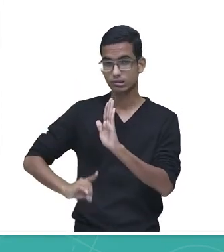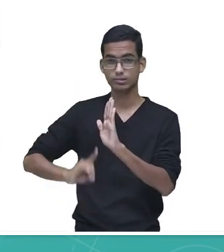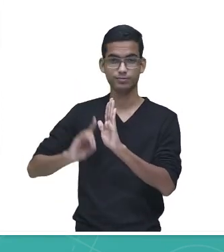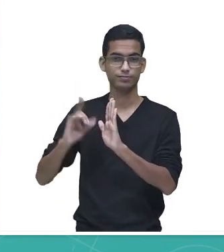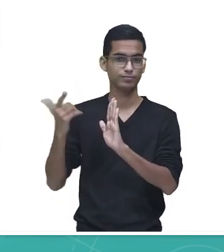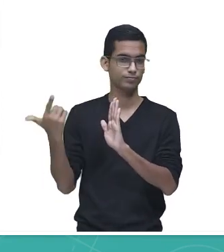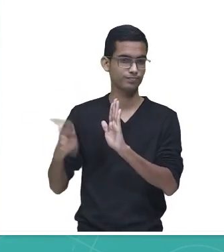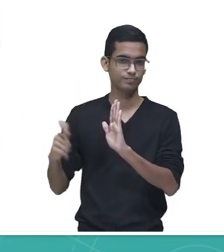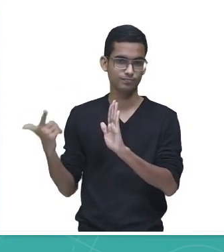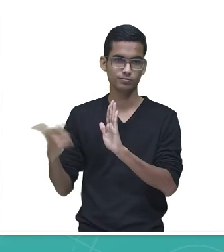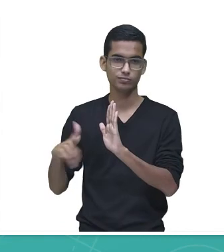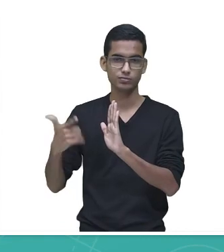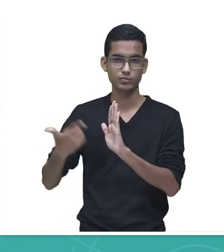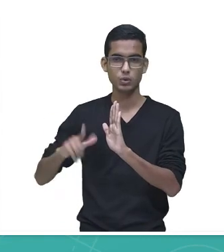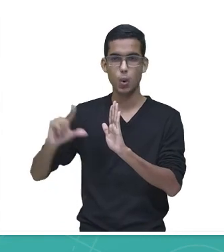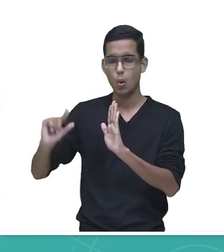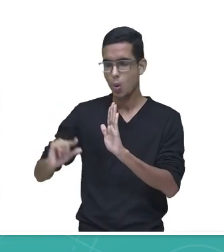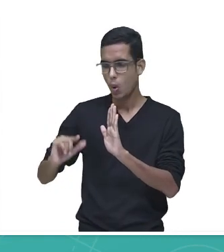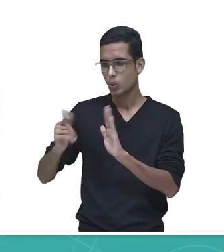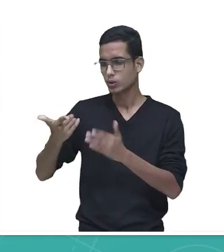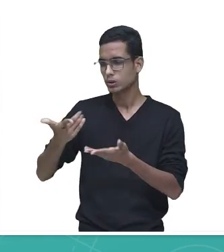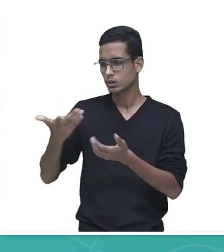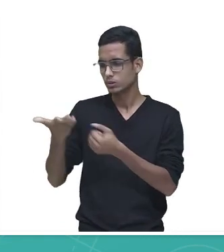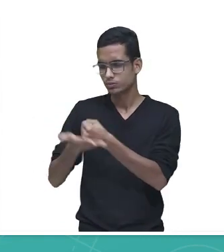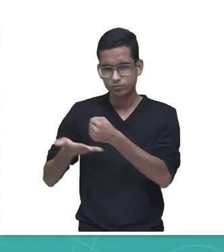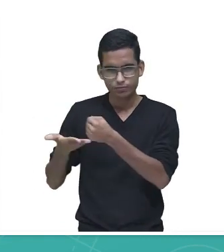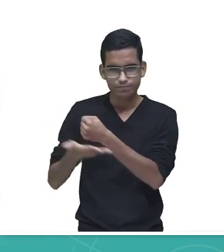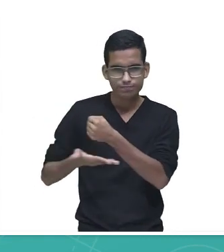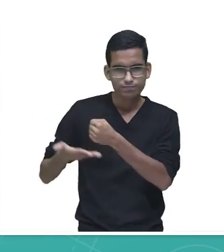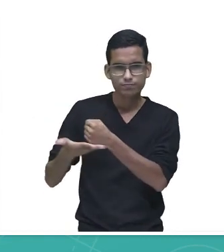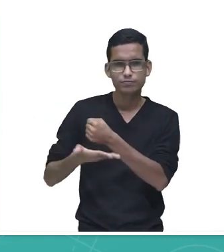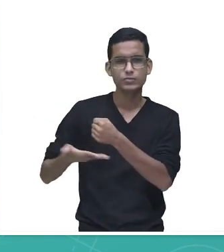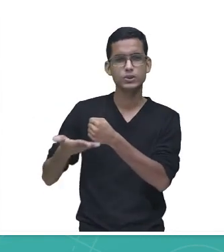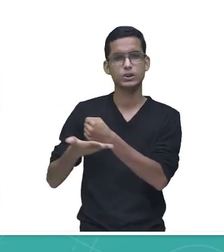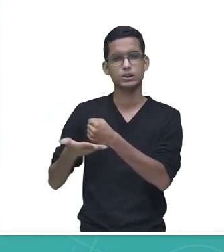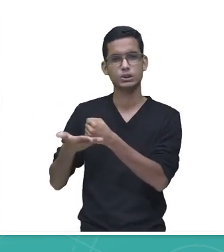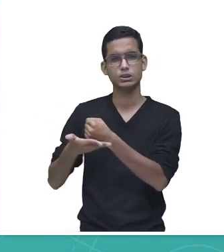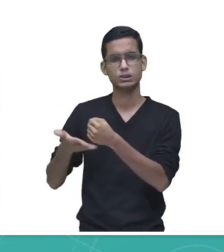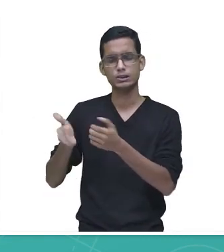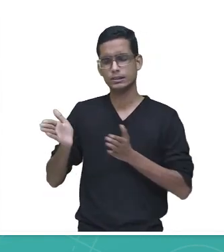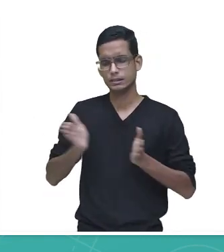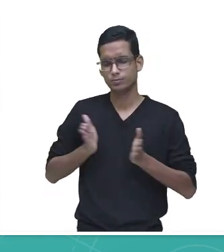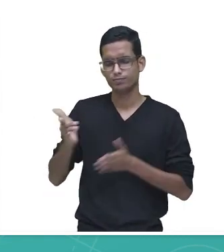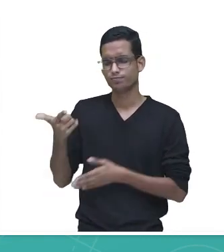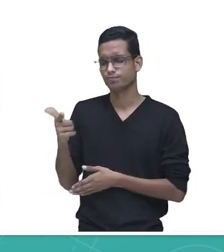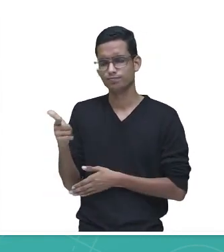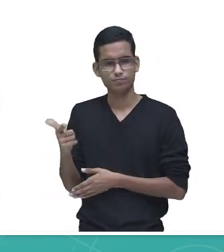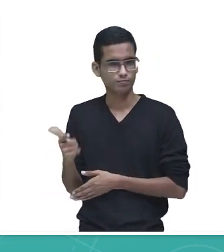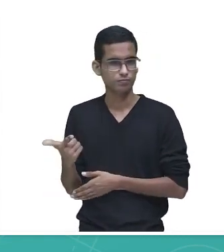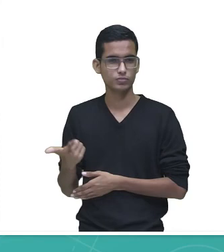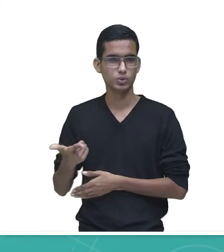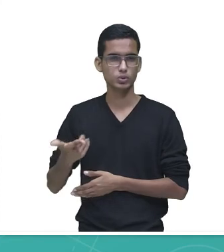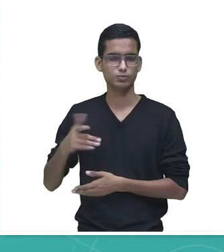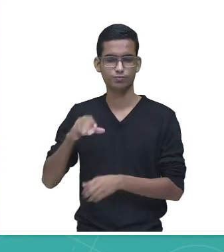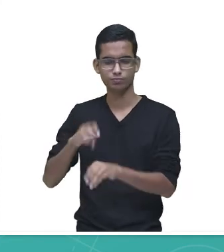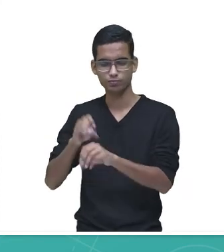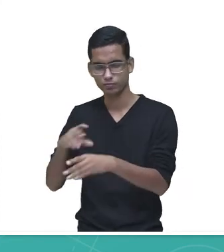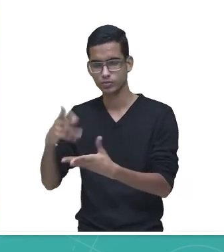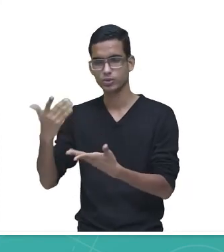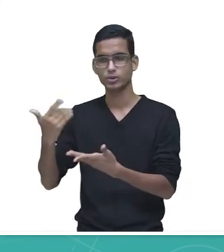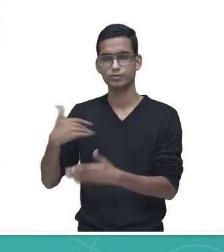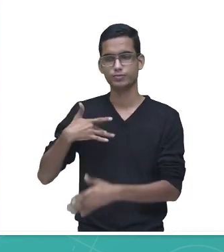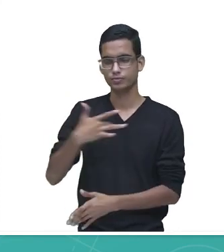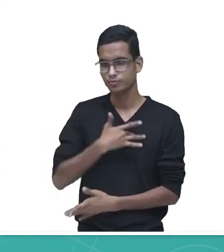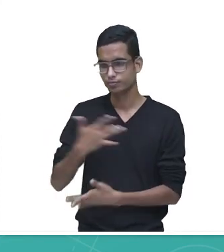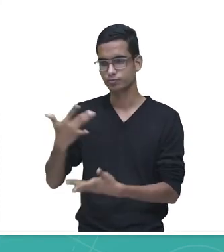A negação de direitos, a falta de serviços básicos, né? A falta de serviços de saúde, de educação, de transporte,